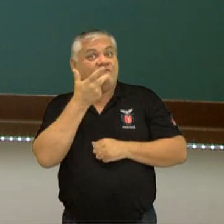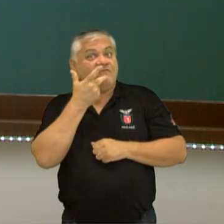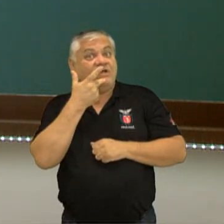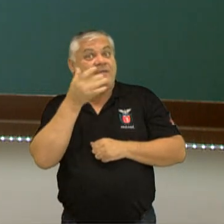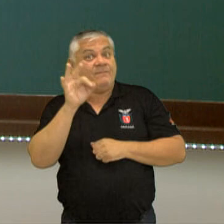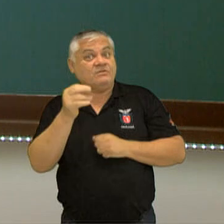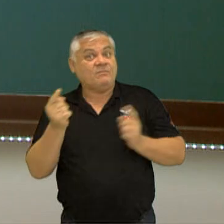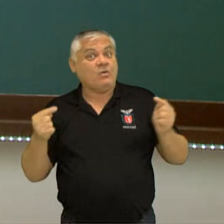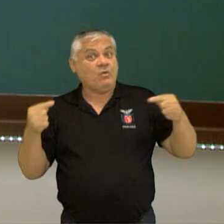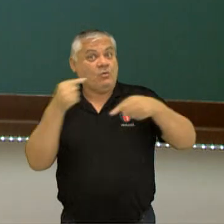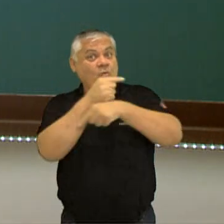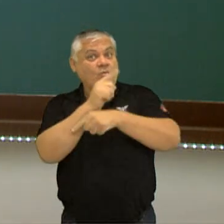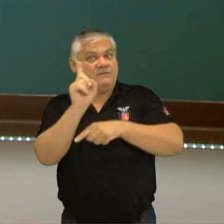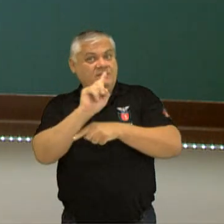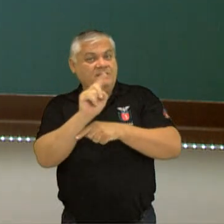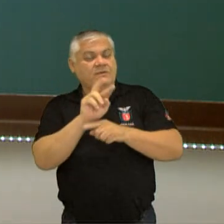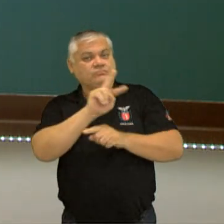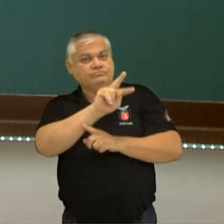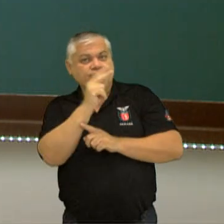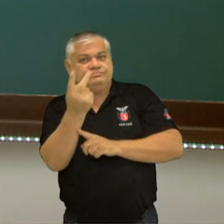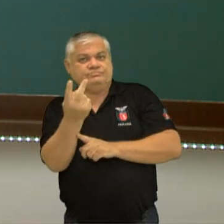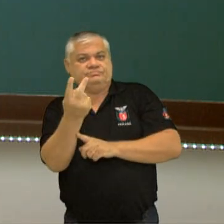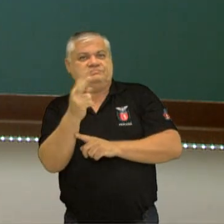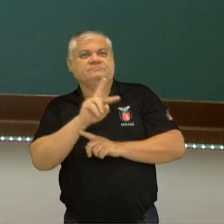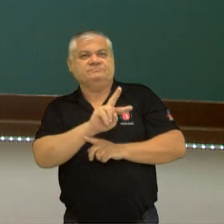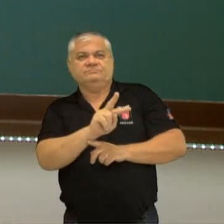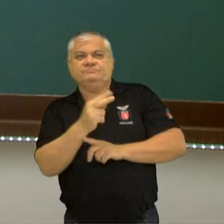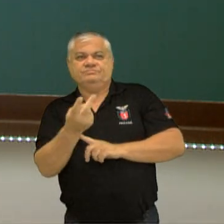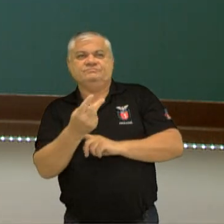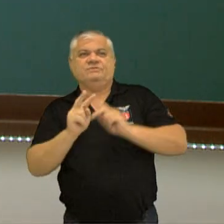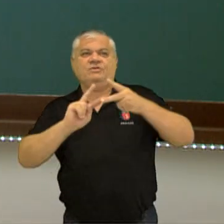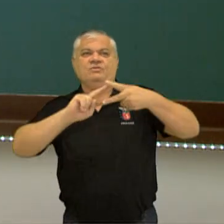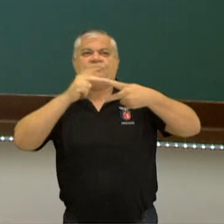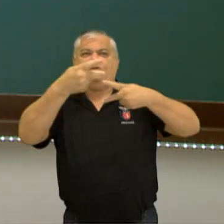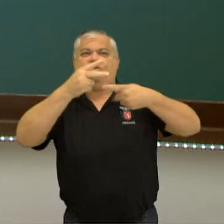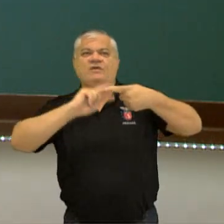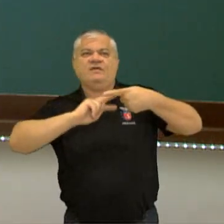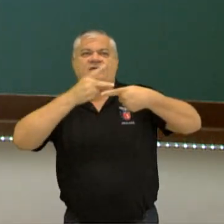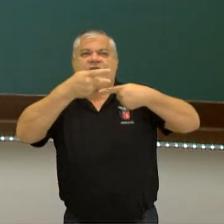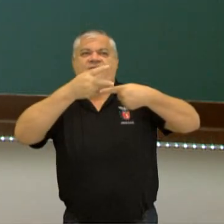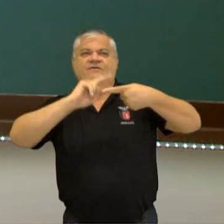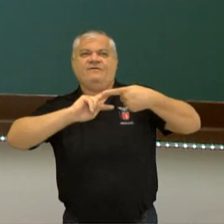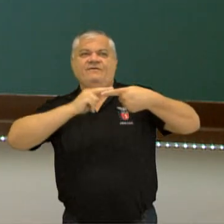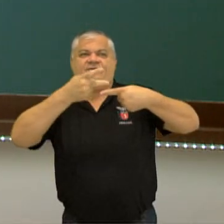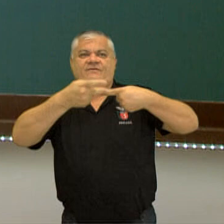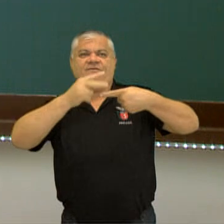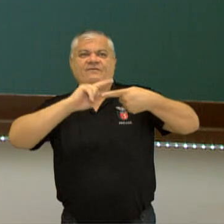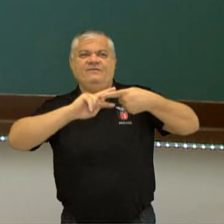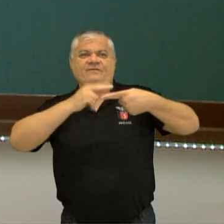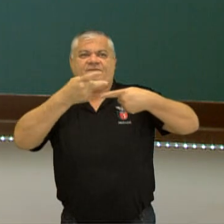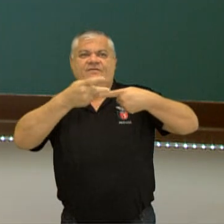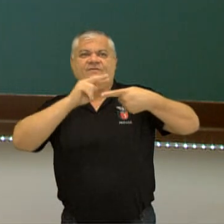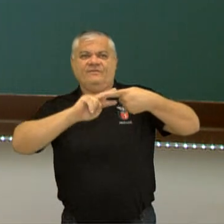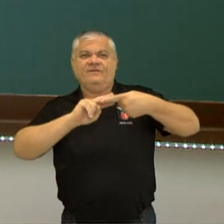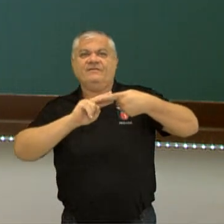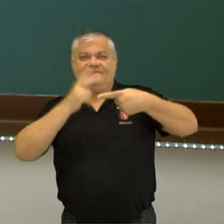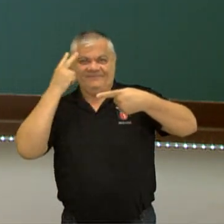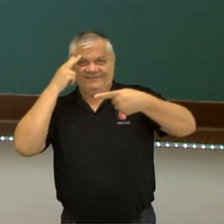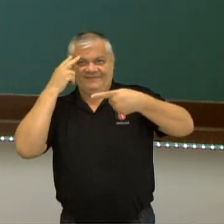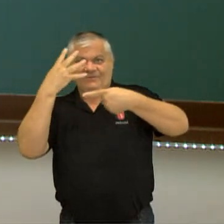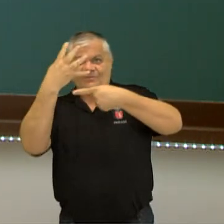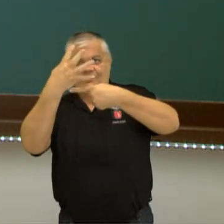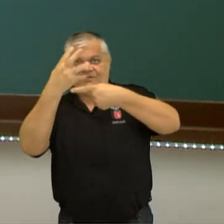o oposto. O inverso é só você trocar numerador por denominador. 4/5 ficou